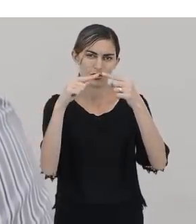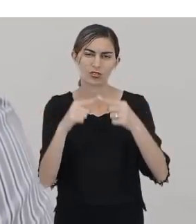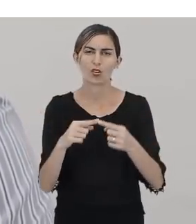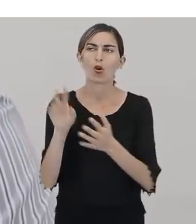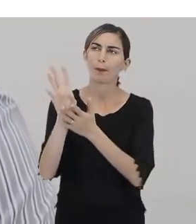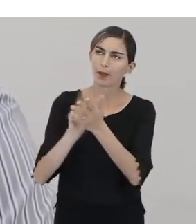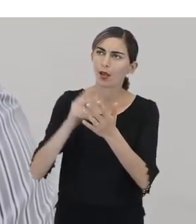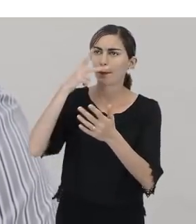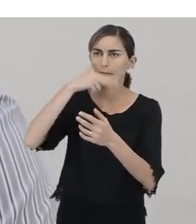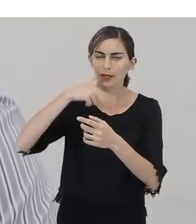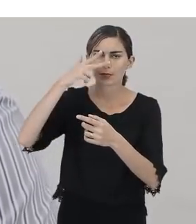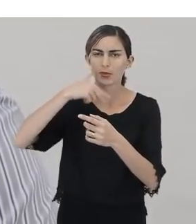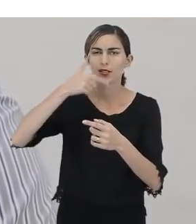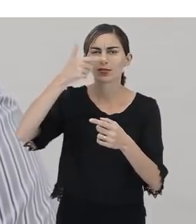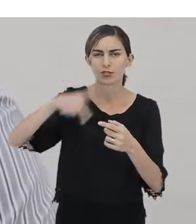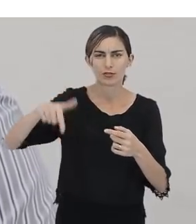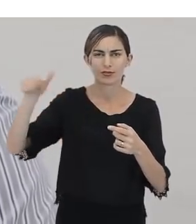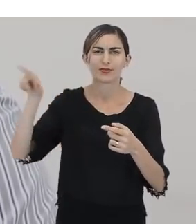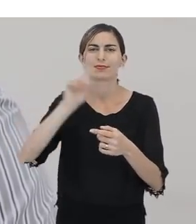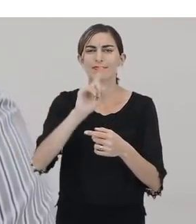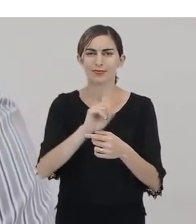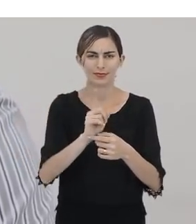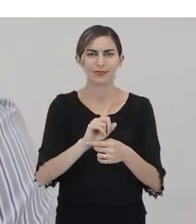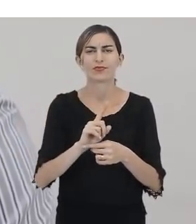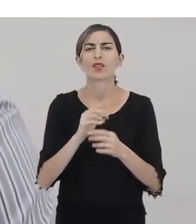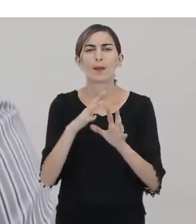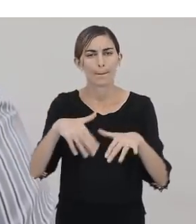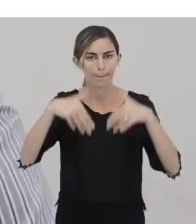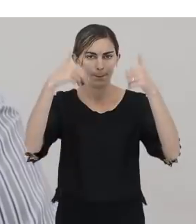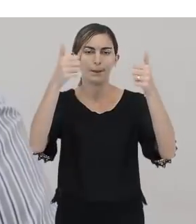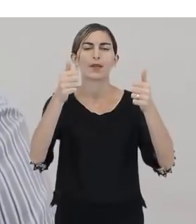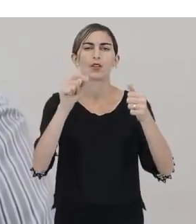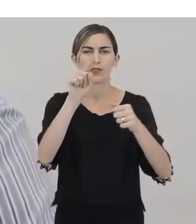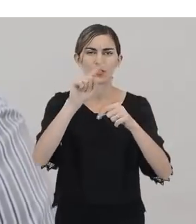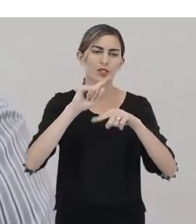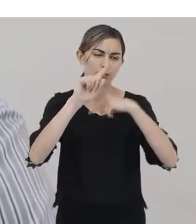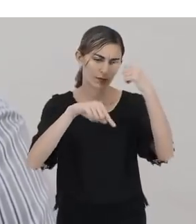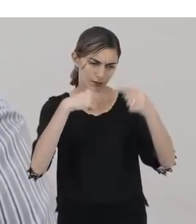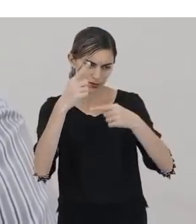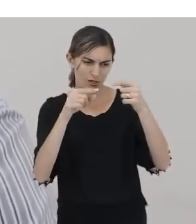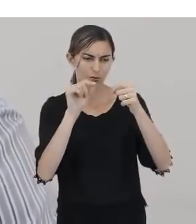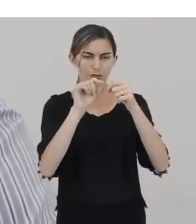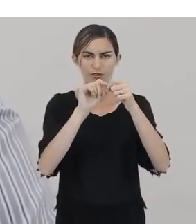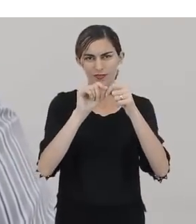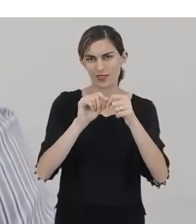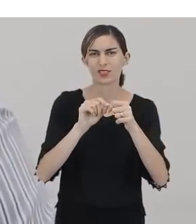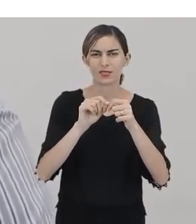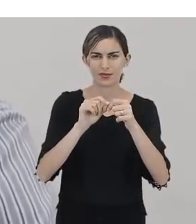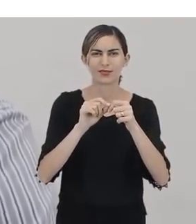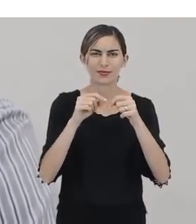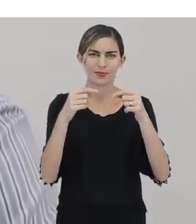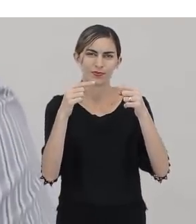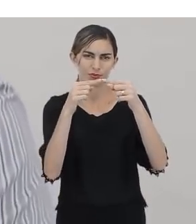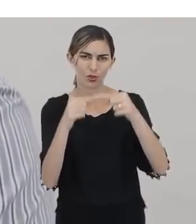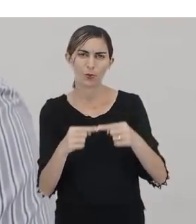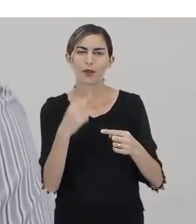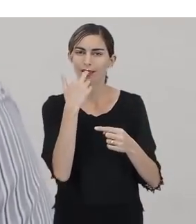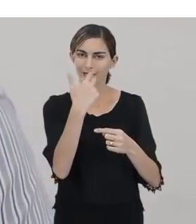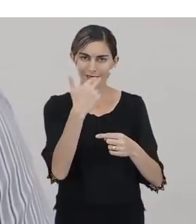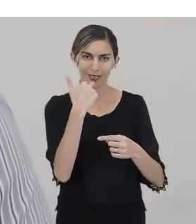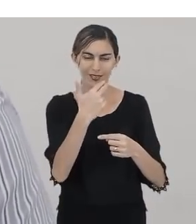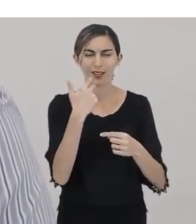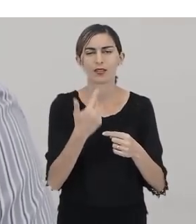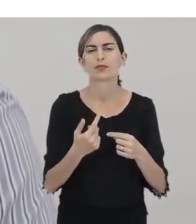você não repita e de forma que seja melhor para você depois fazer esse chaveamento aí de mudança de linguagem, se